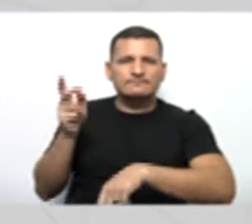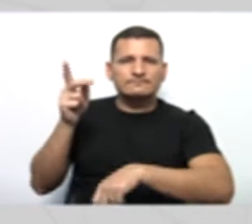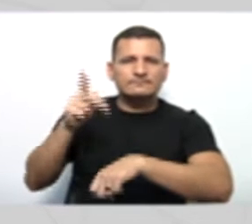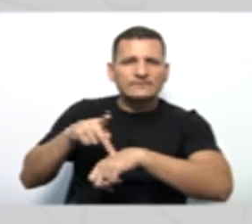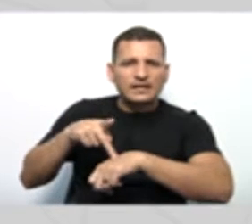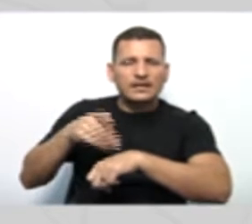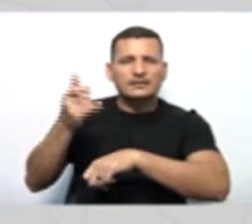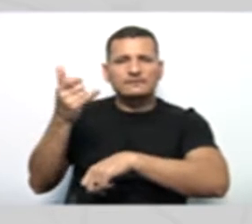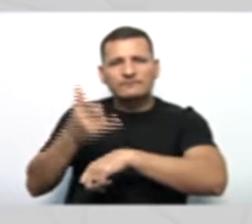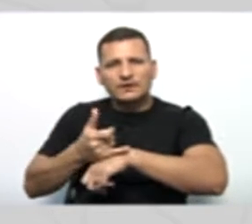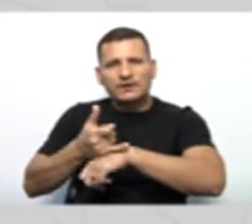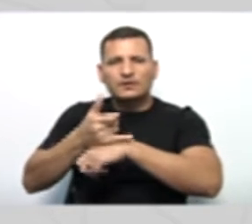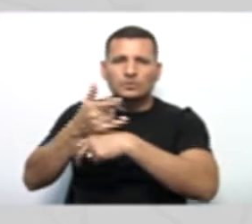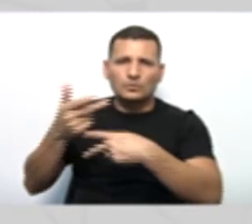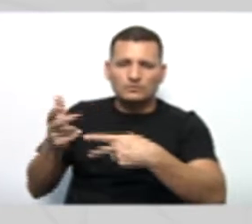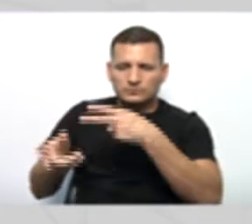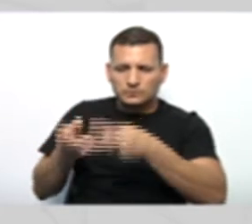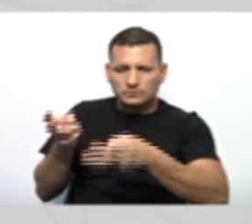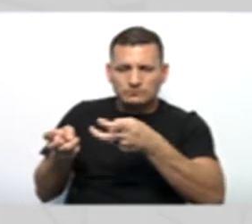sustentável.